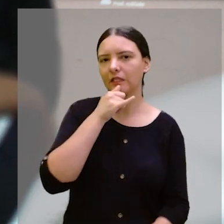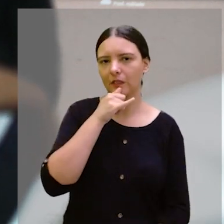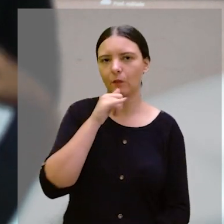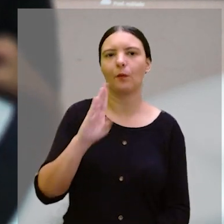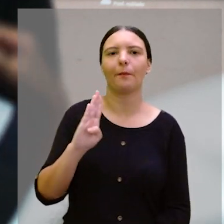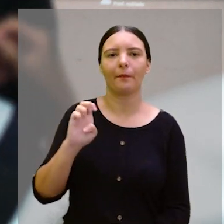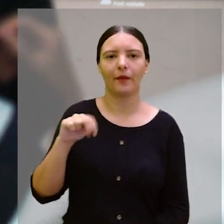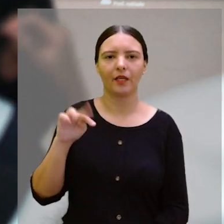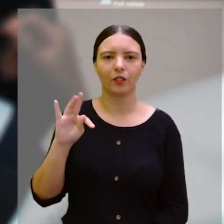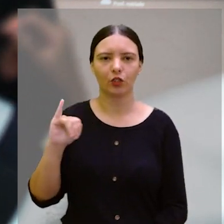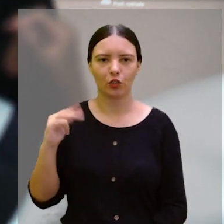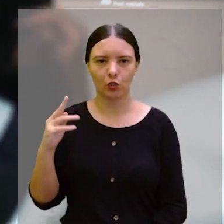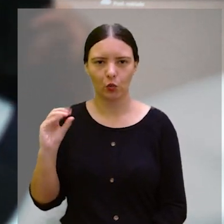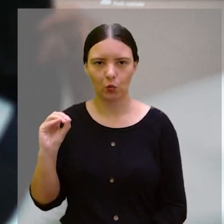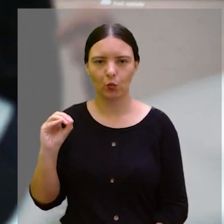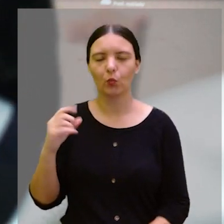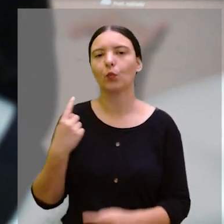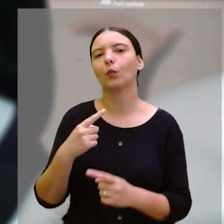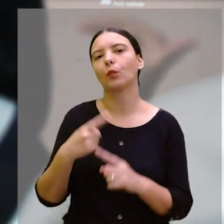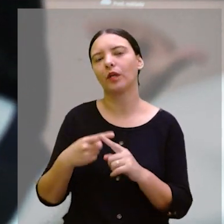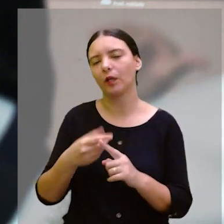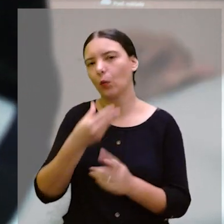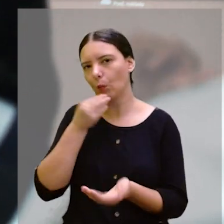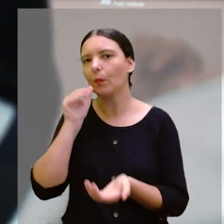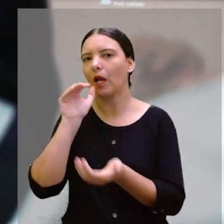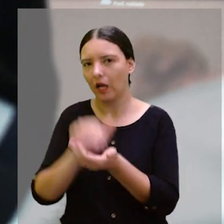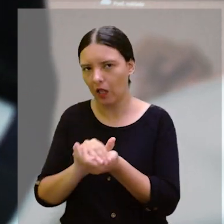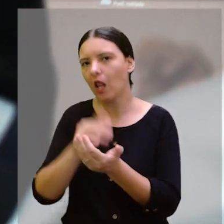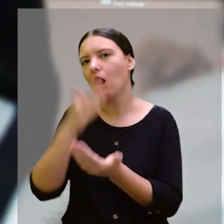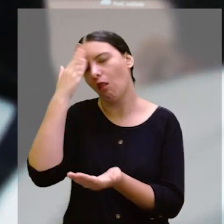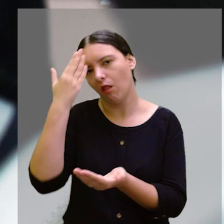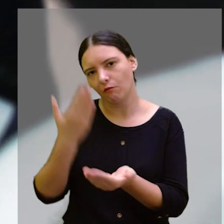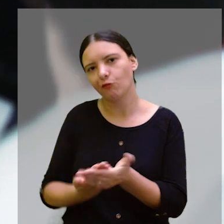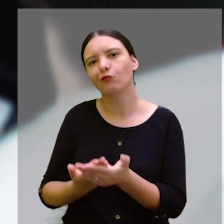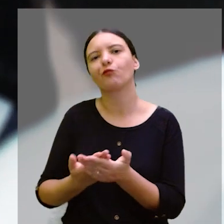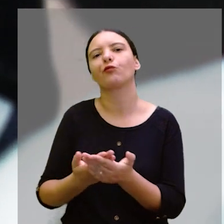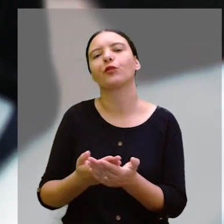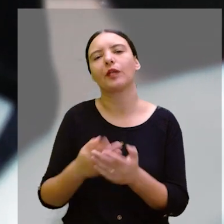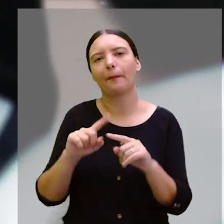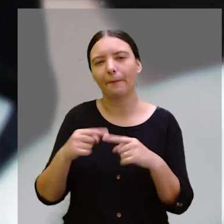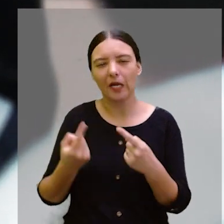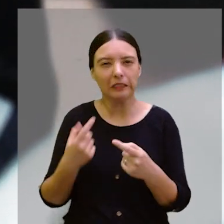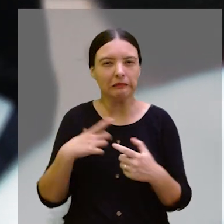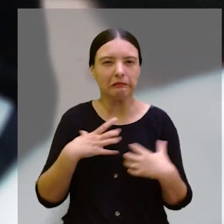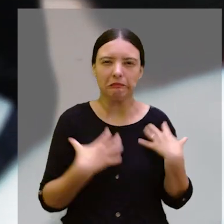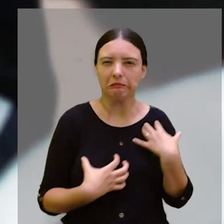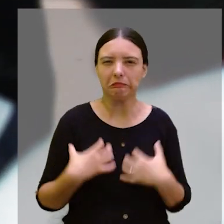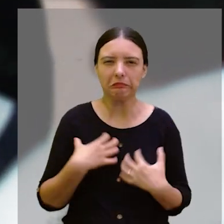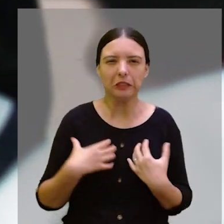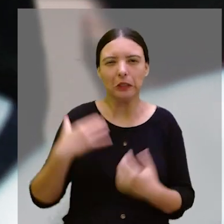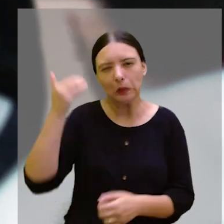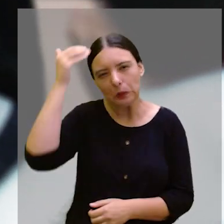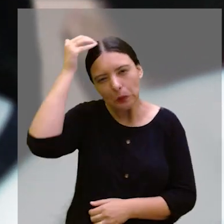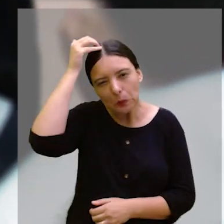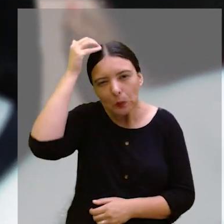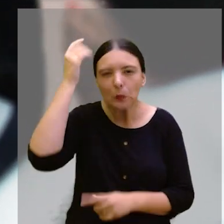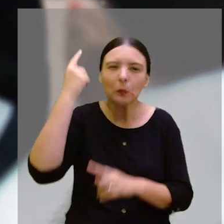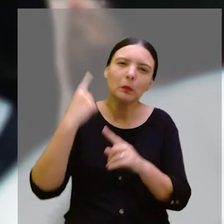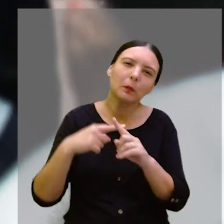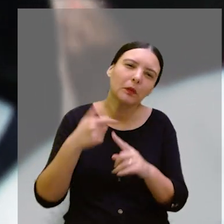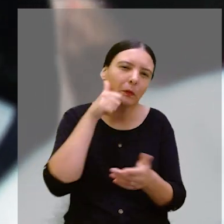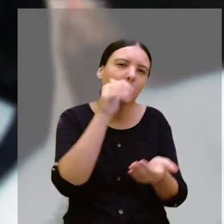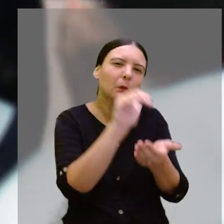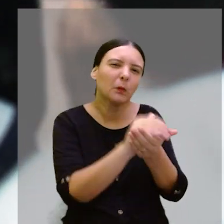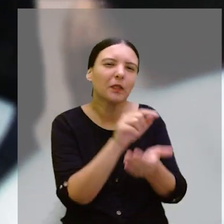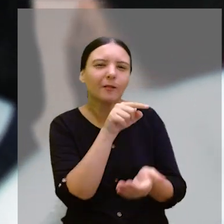Bentinho, que é o marido que acredita, embora esteja ali também mergulhado em remorso e culpa por pensar isso da mulher